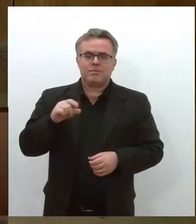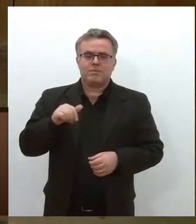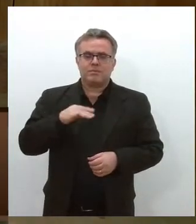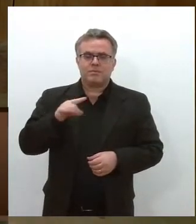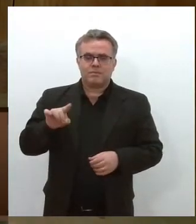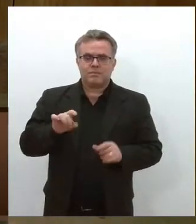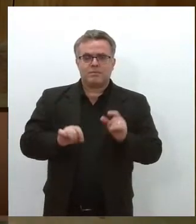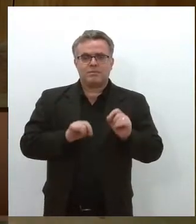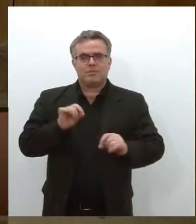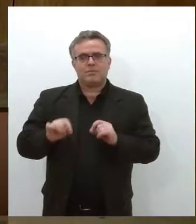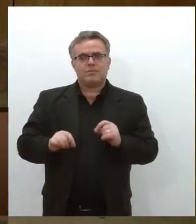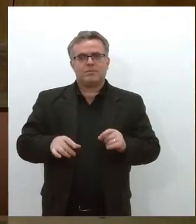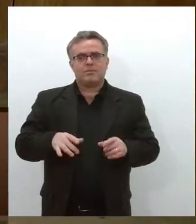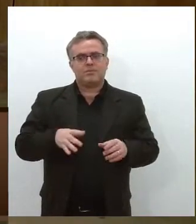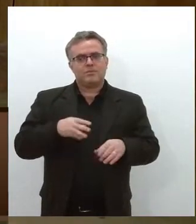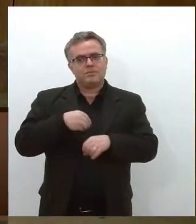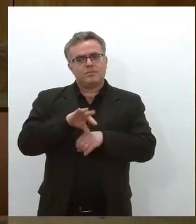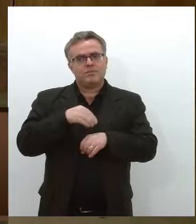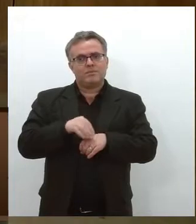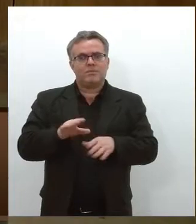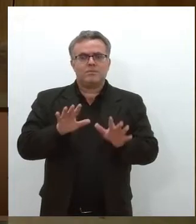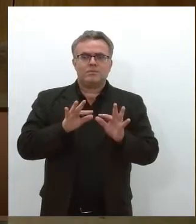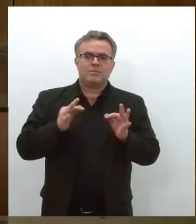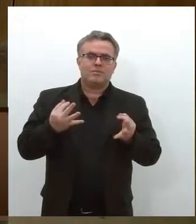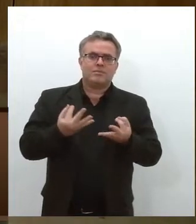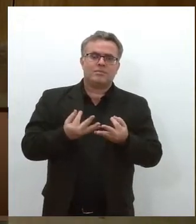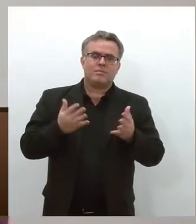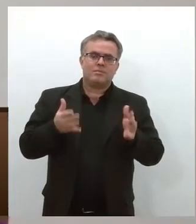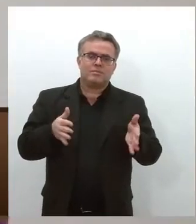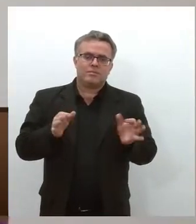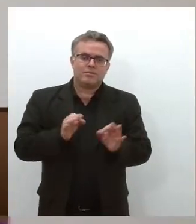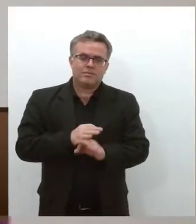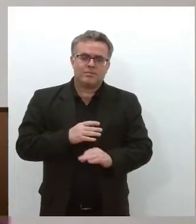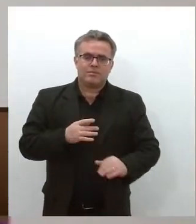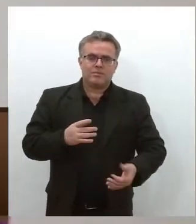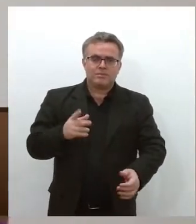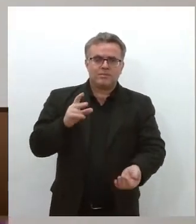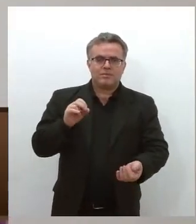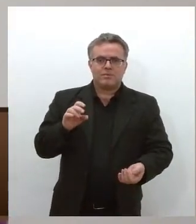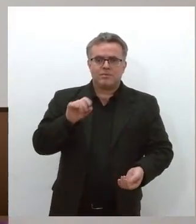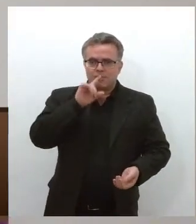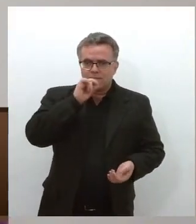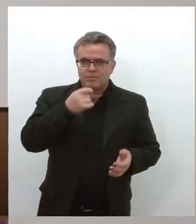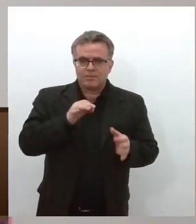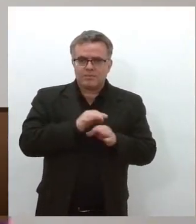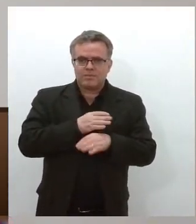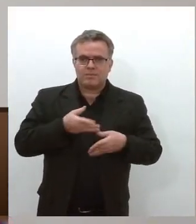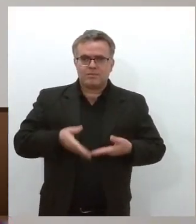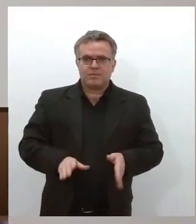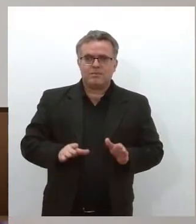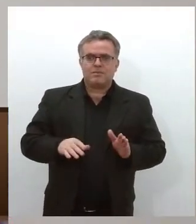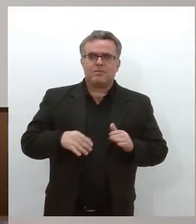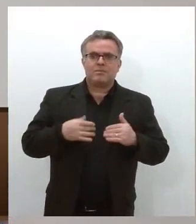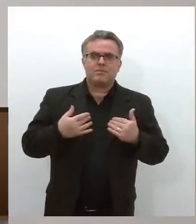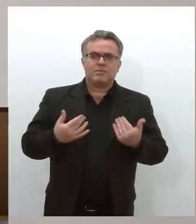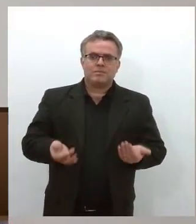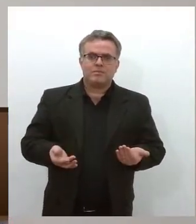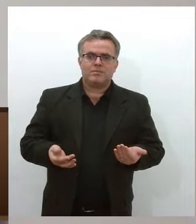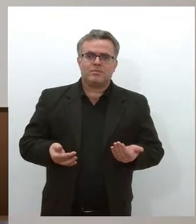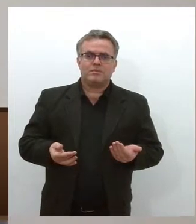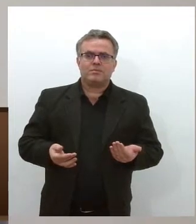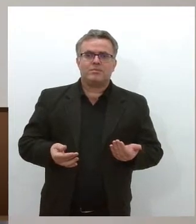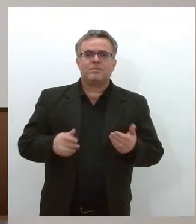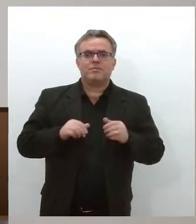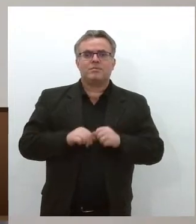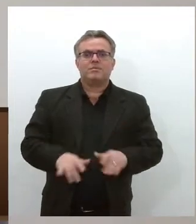já mandei mensagem para a família toda. E minha avó é de Aracaju, tenho parentes aí que também já saí distribuindo o link,